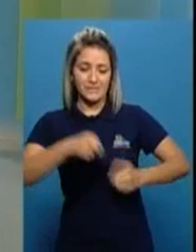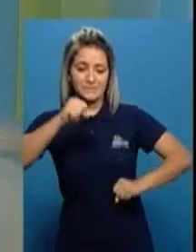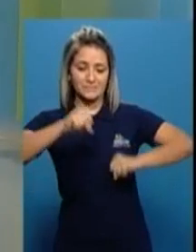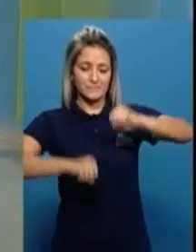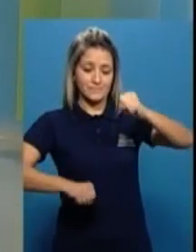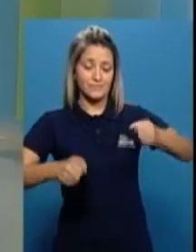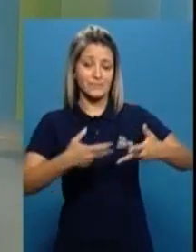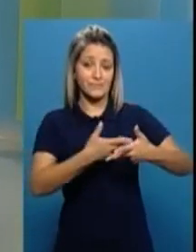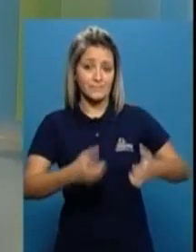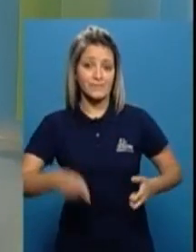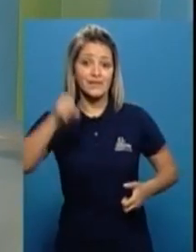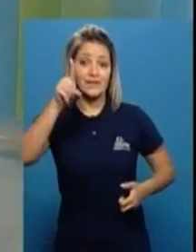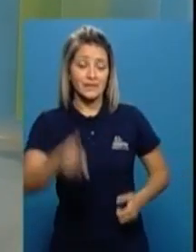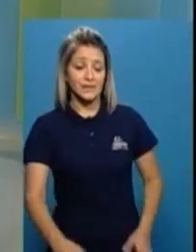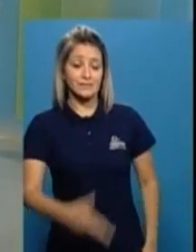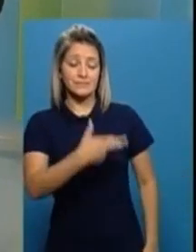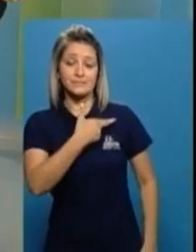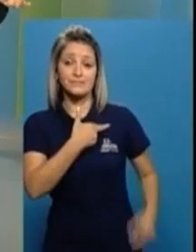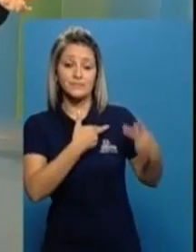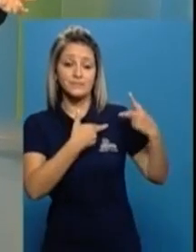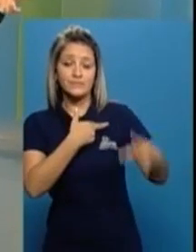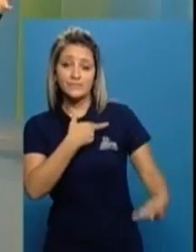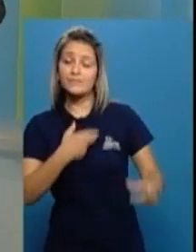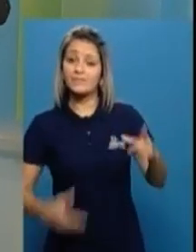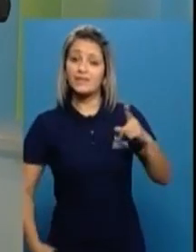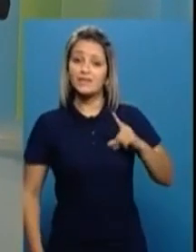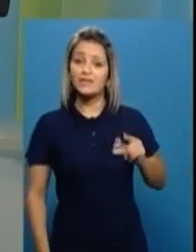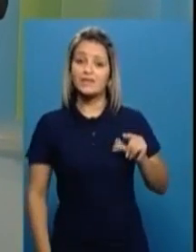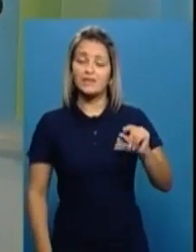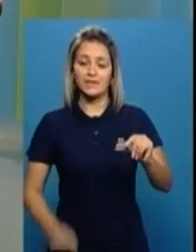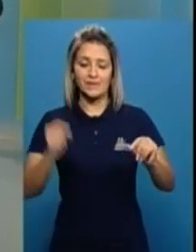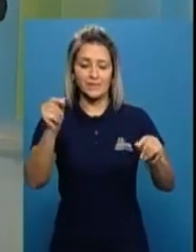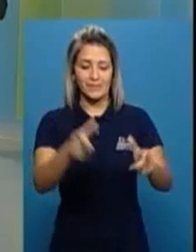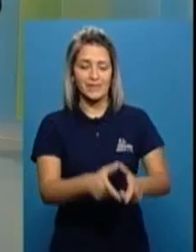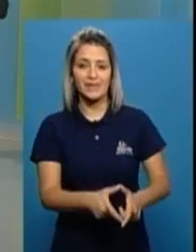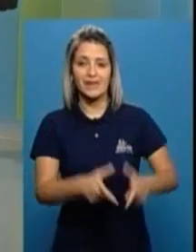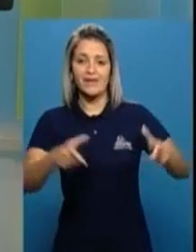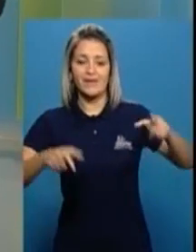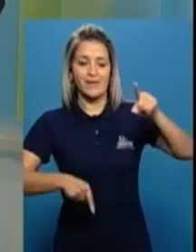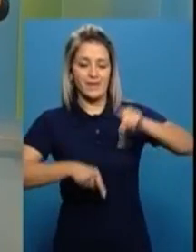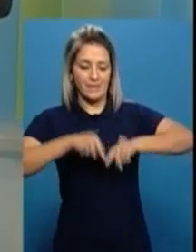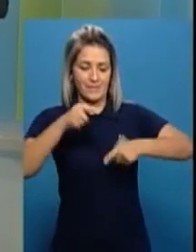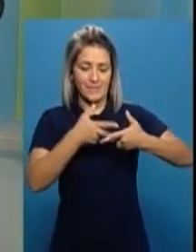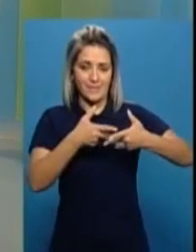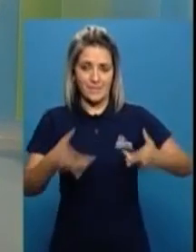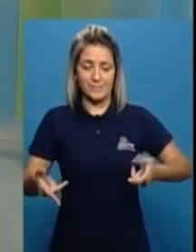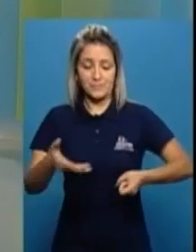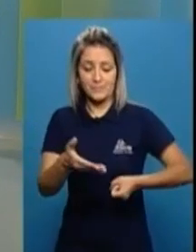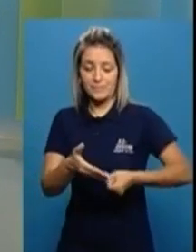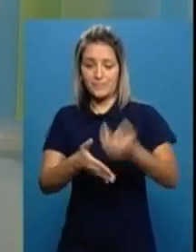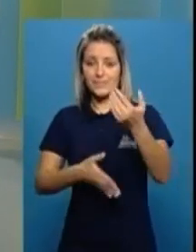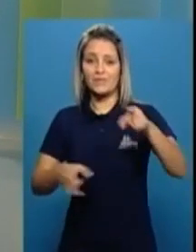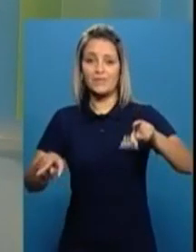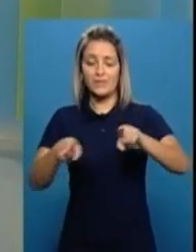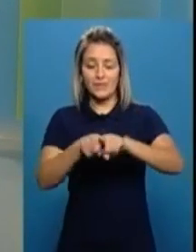indústria e responsável pela disponibilidade da maior parte dos produtos e dos mais variados